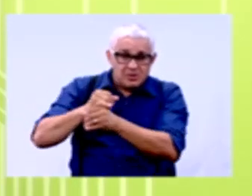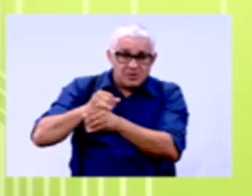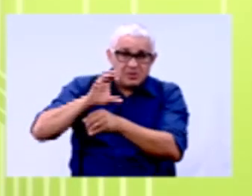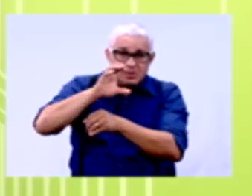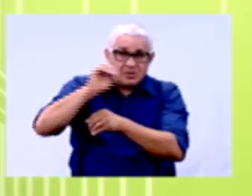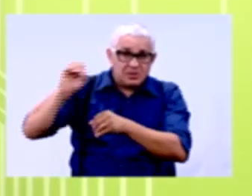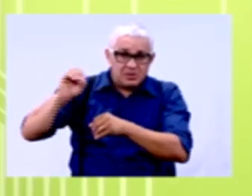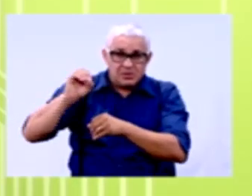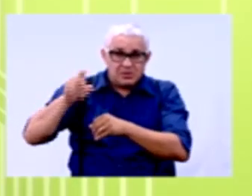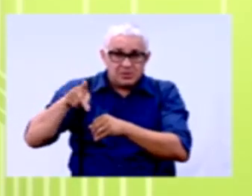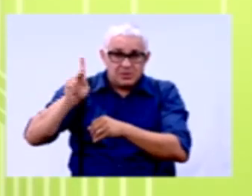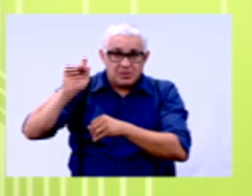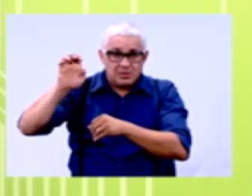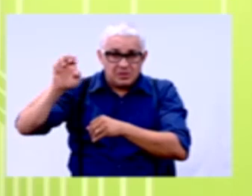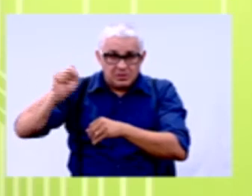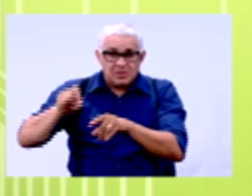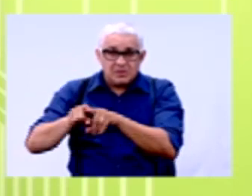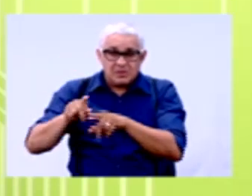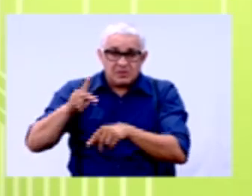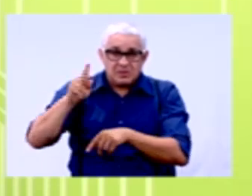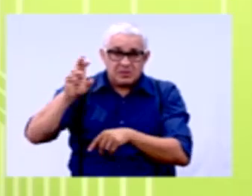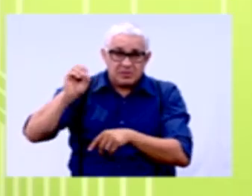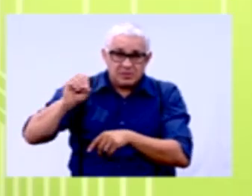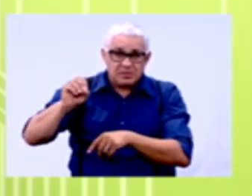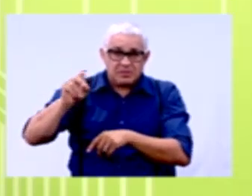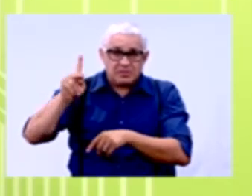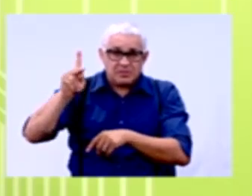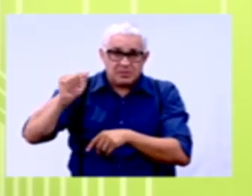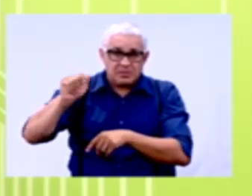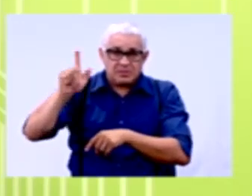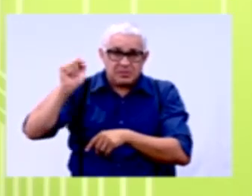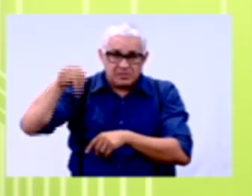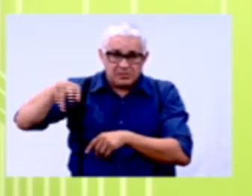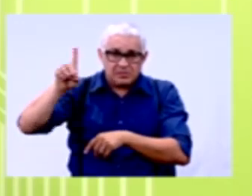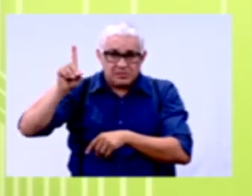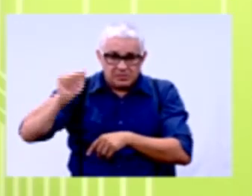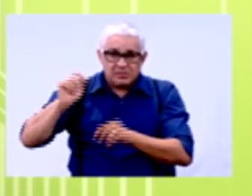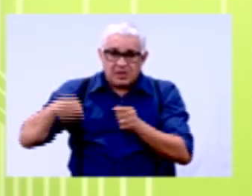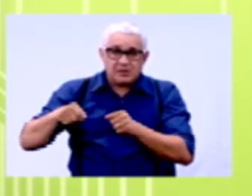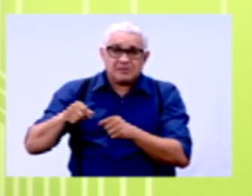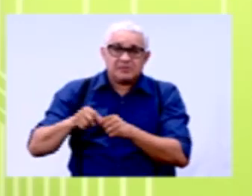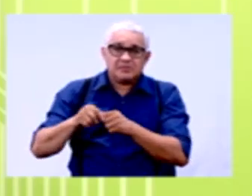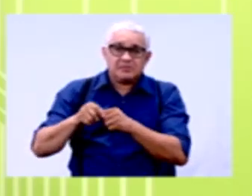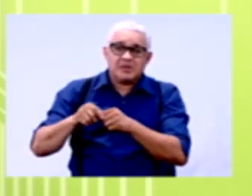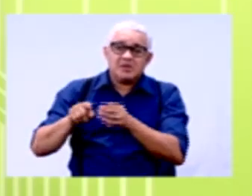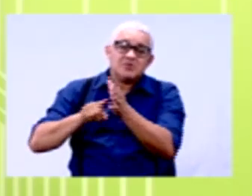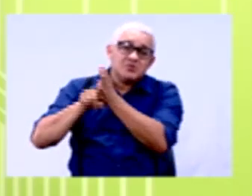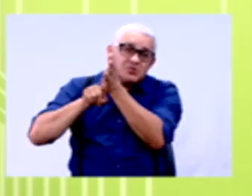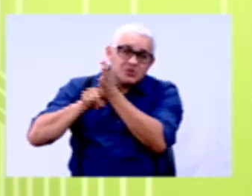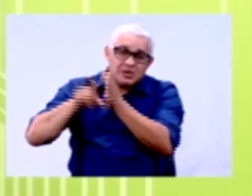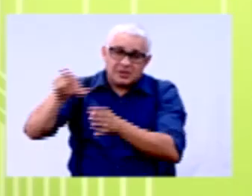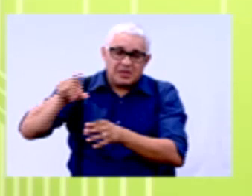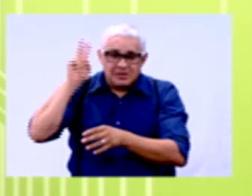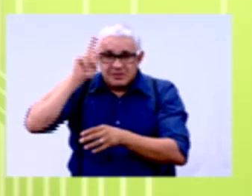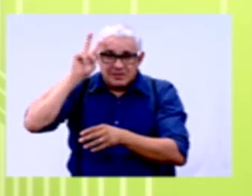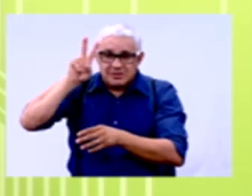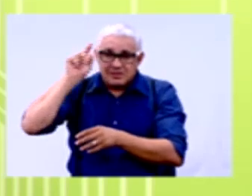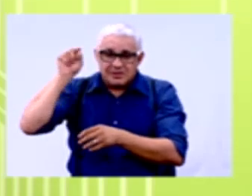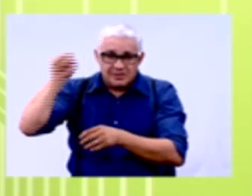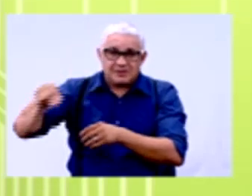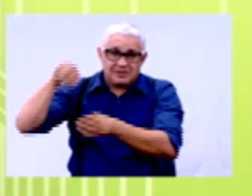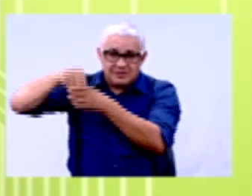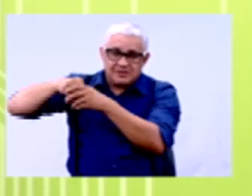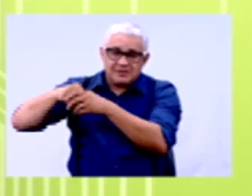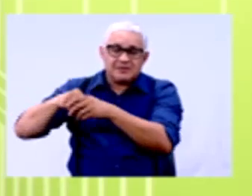certo? E essas propagandas, elas ficam rolando de acordo com as buscas que você vai fazendo e está disponível no histórico do seu navegador,